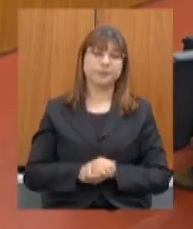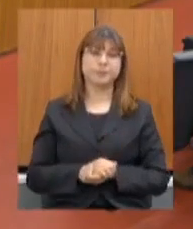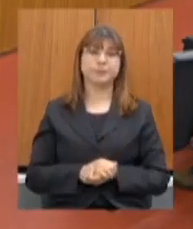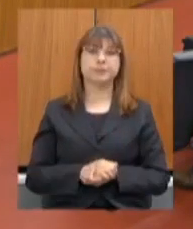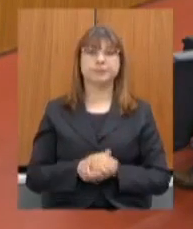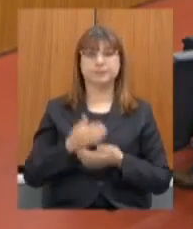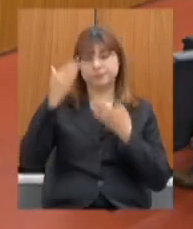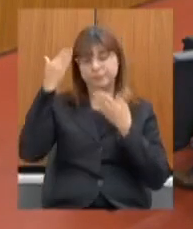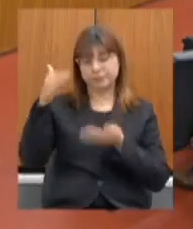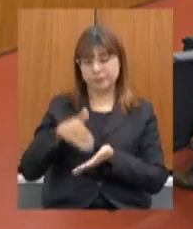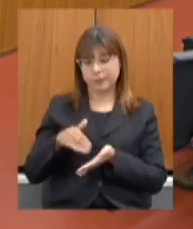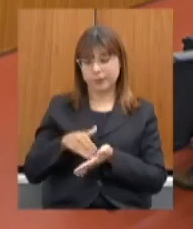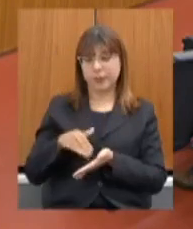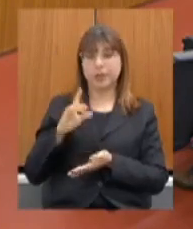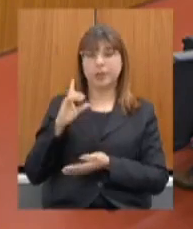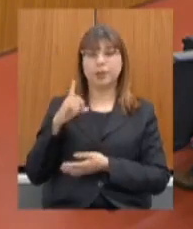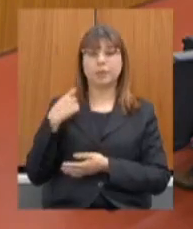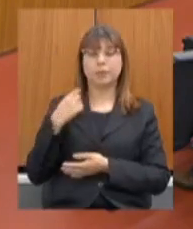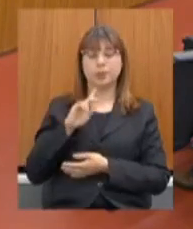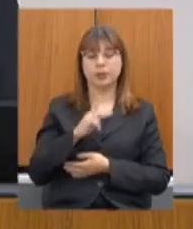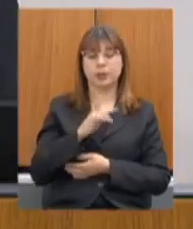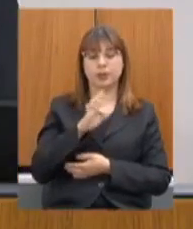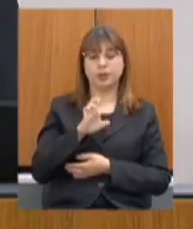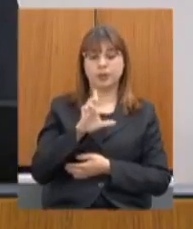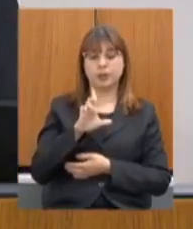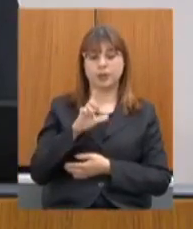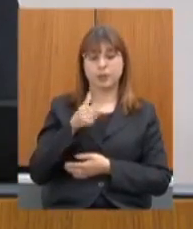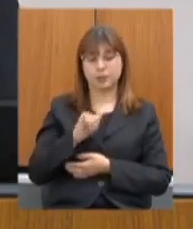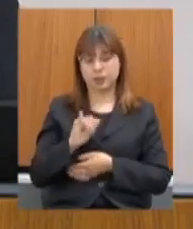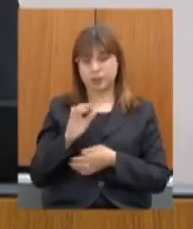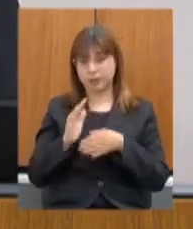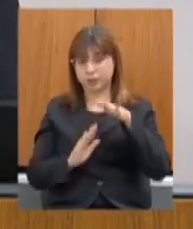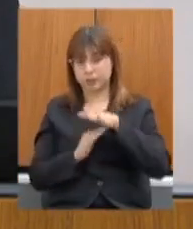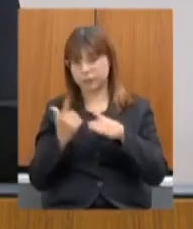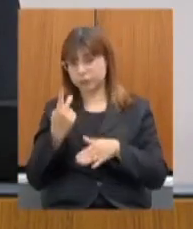Obrigado, secretário. Deputado Eli, mais dois minutos, quer fazer uso?